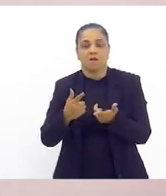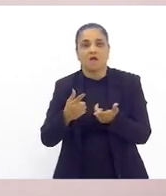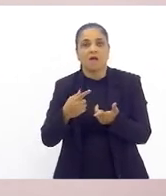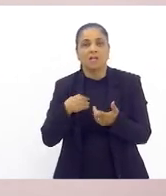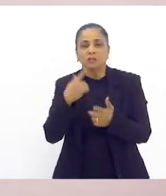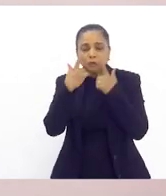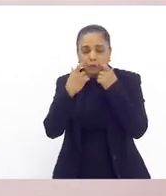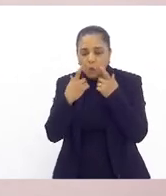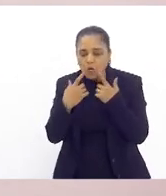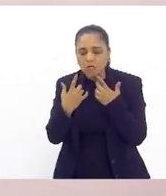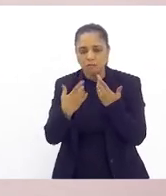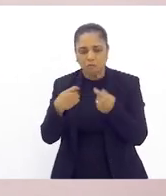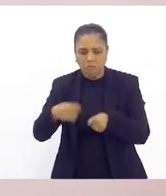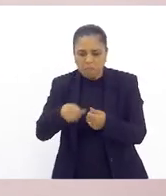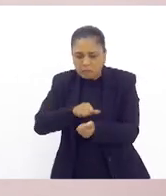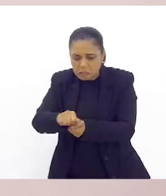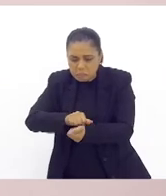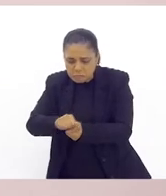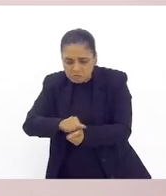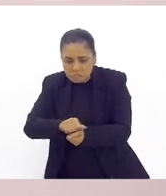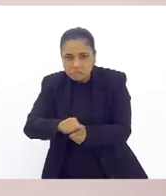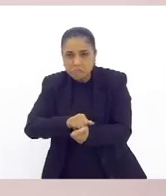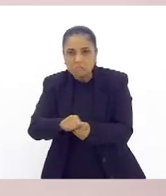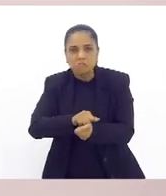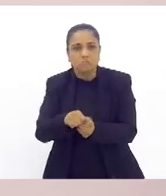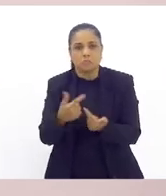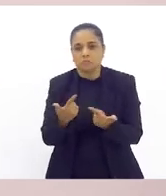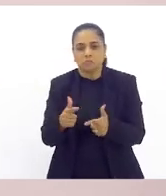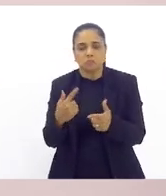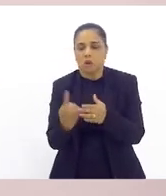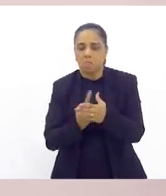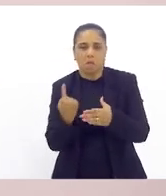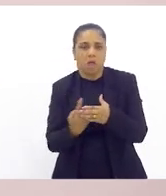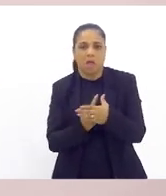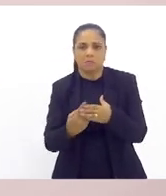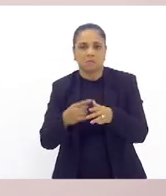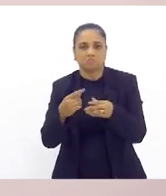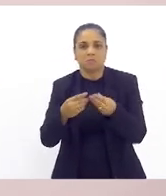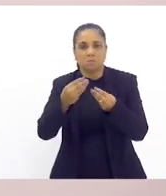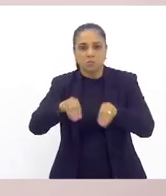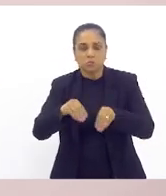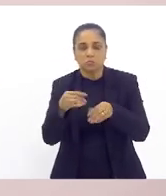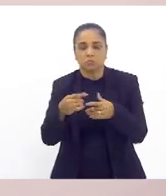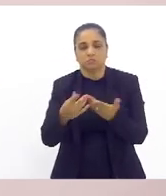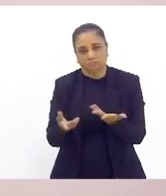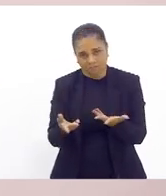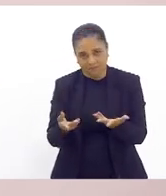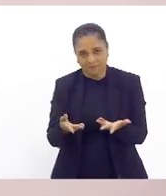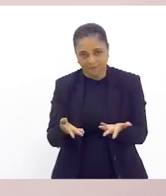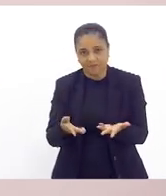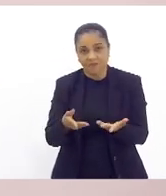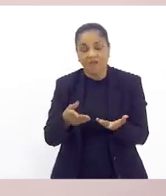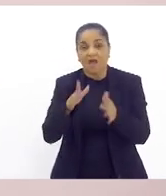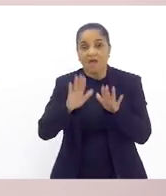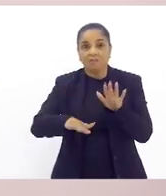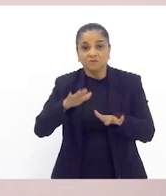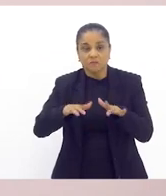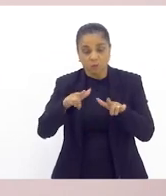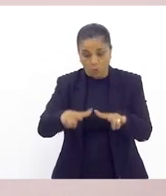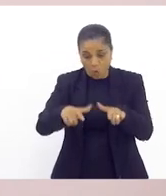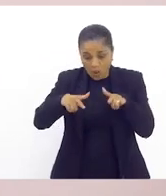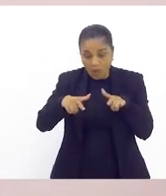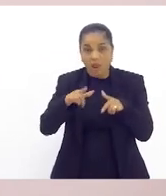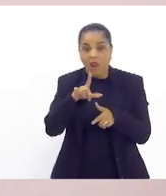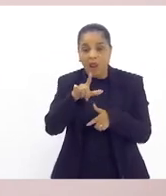no tanque porque ela não consegue um problema que eu queria deixar aqui registrado é o problema dos laudos Às vezes você queima o seu aparelho